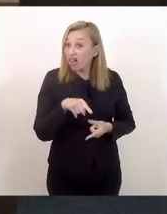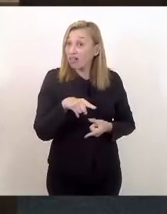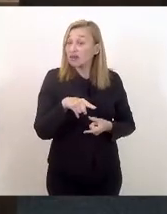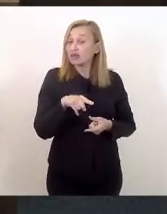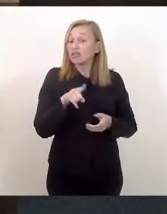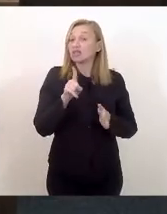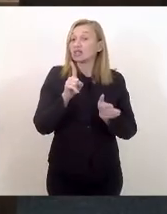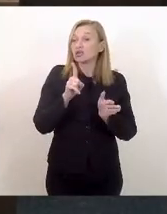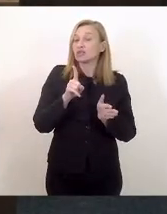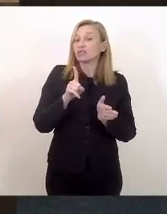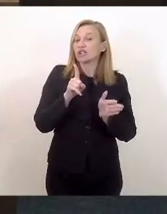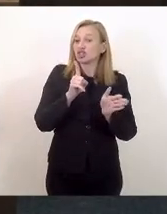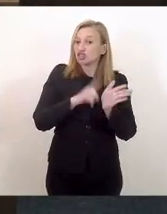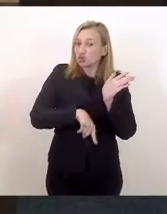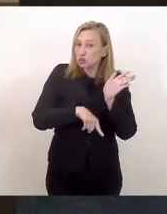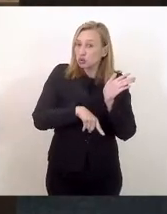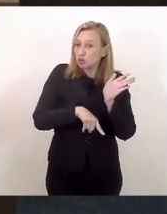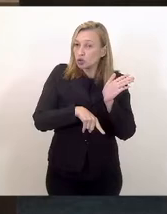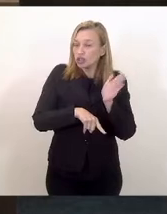se é para dar isenção